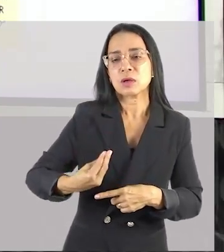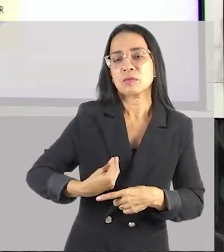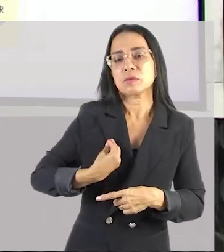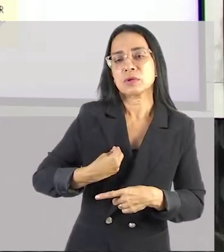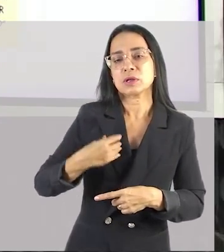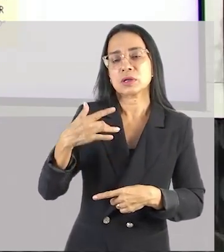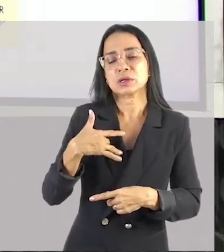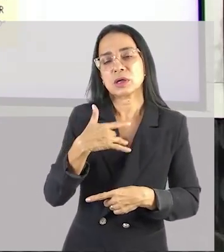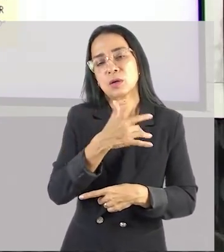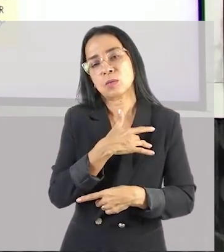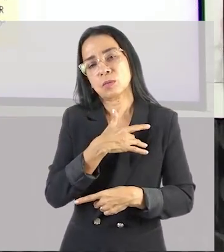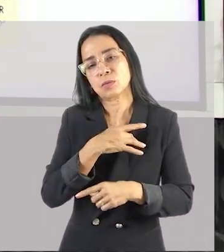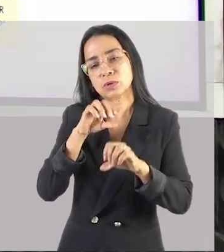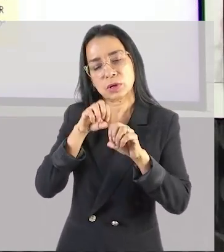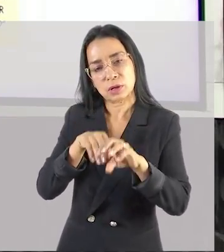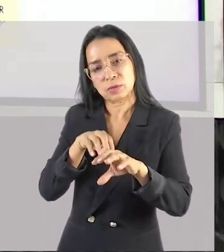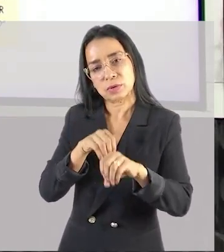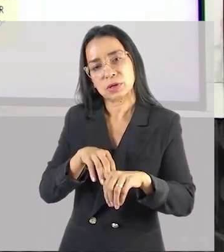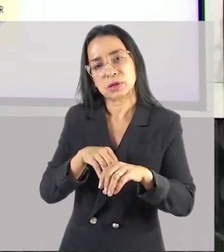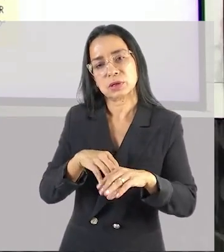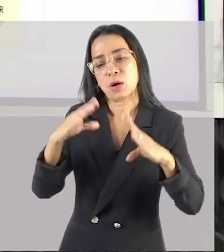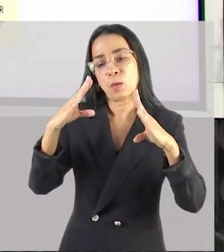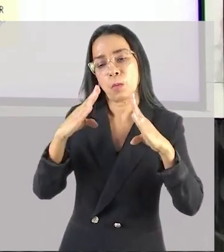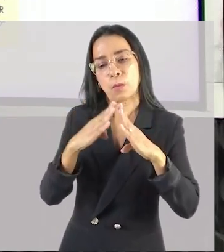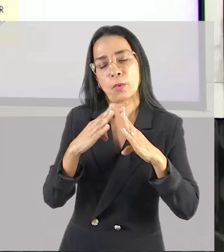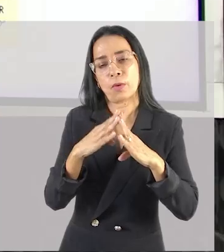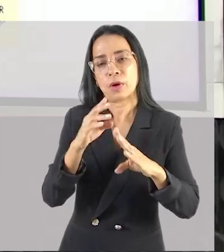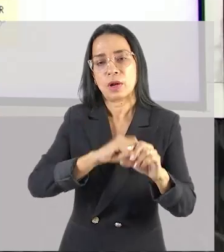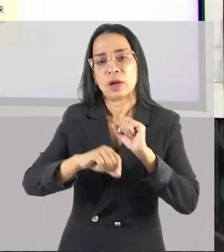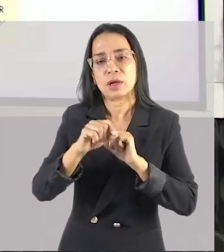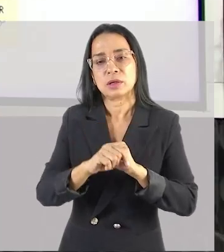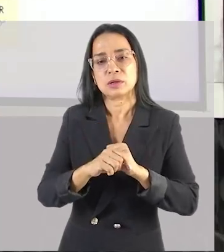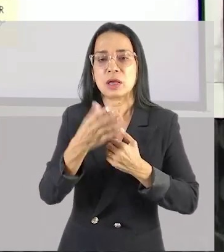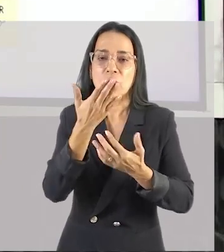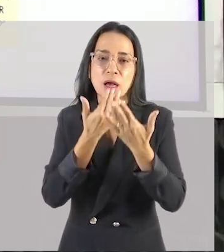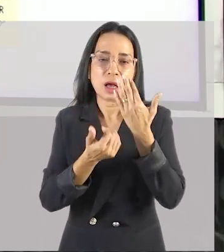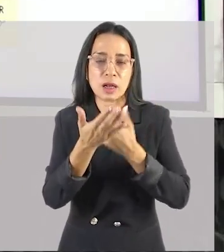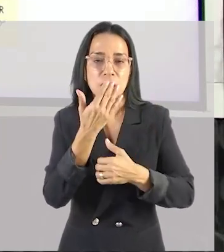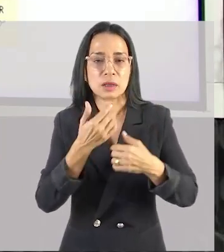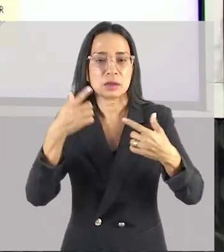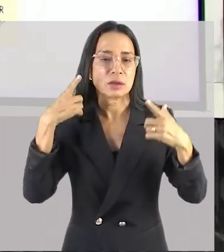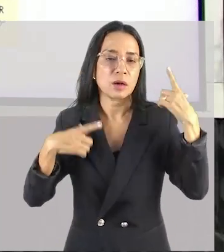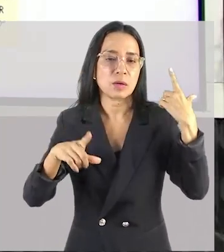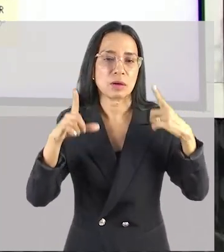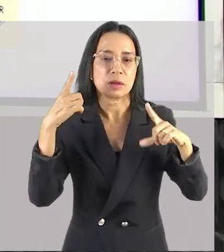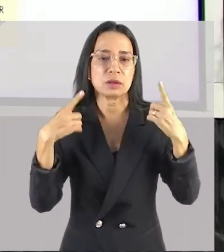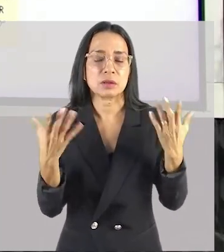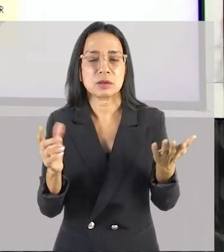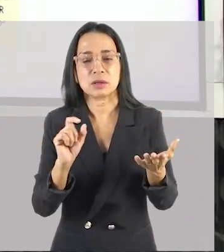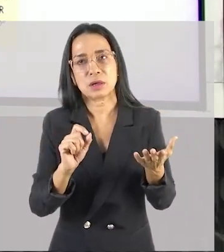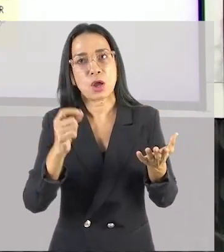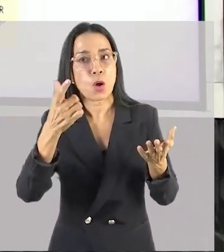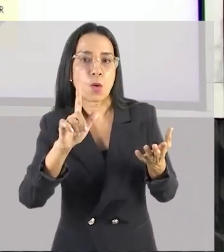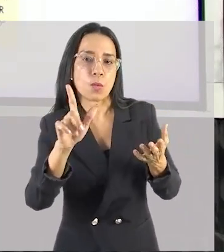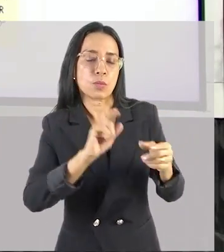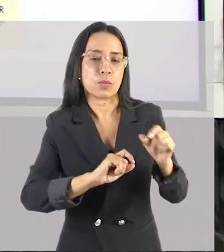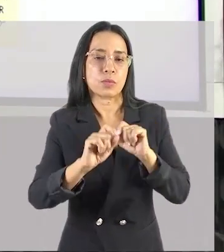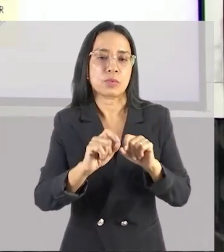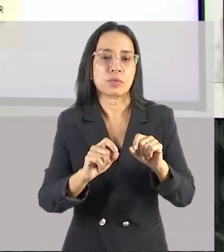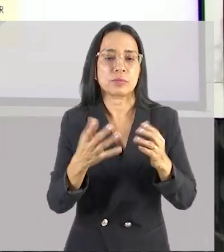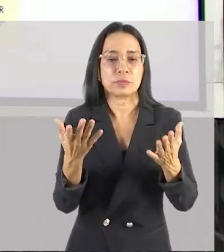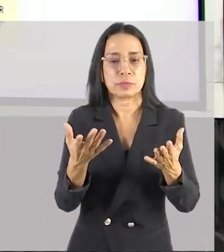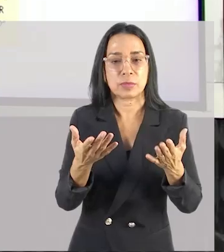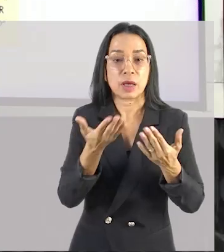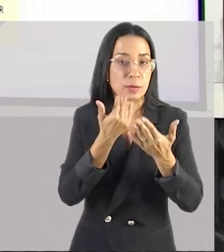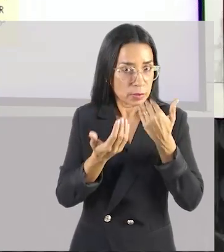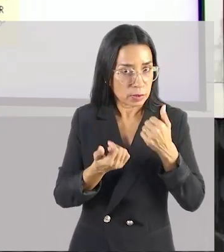trabalho, lazer, moradia, alimentação. Tudo bem? Lembrando que a alimentação, embora seja do âmbito social, mas a alimentação também precisa